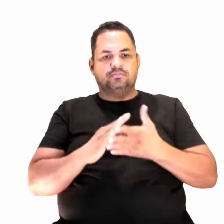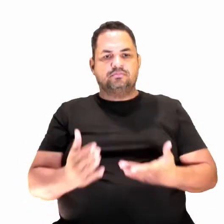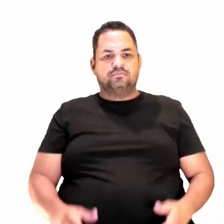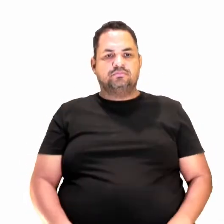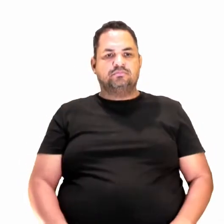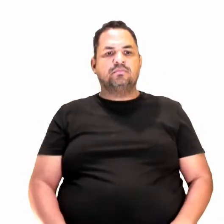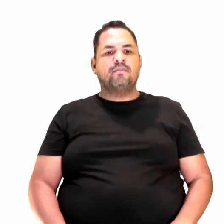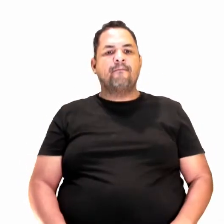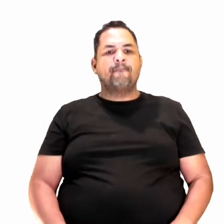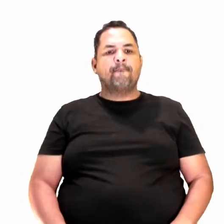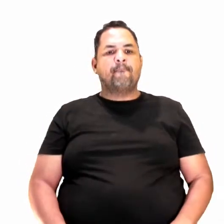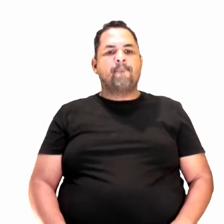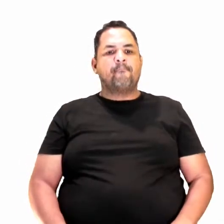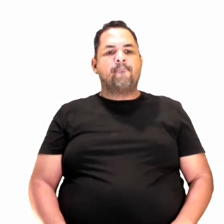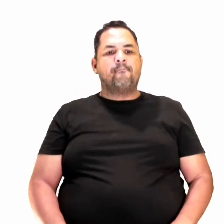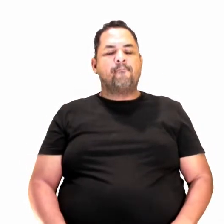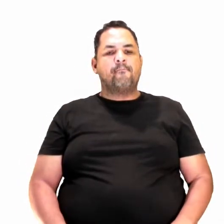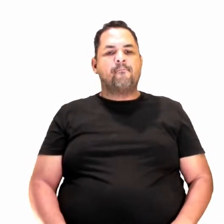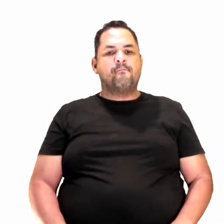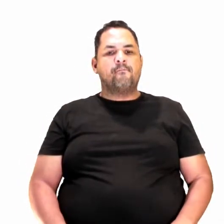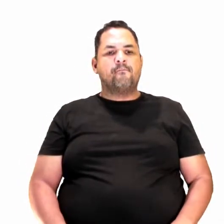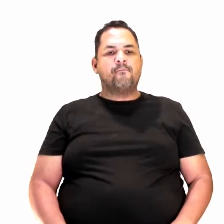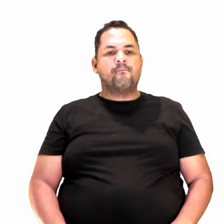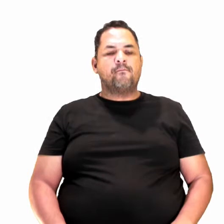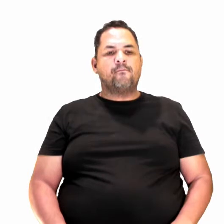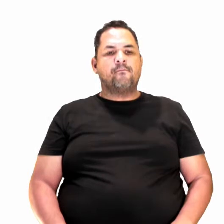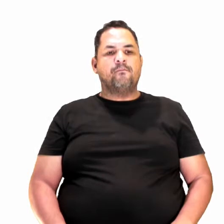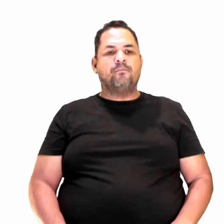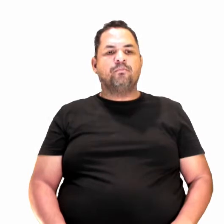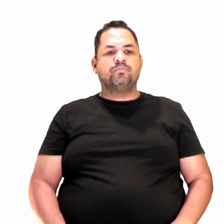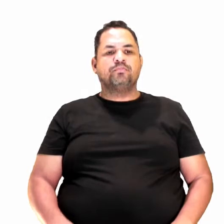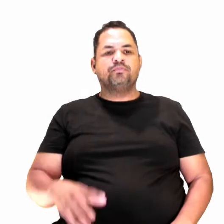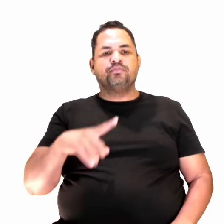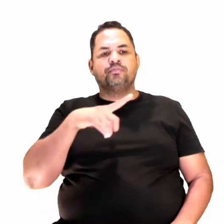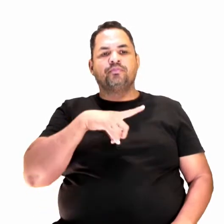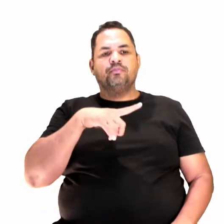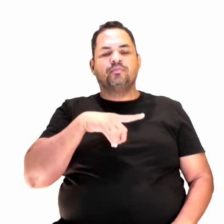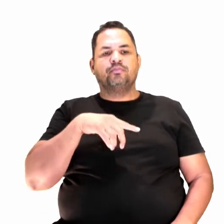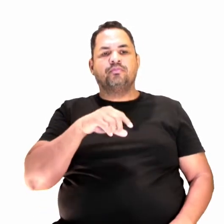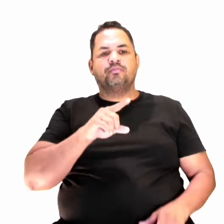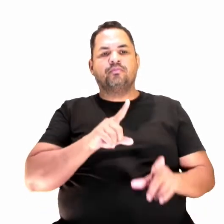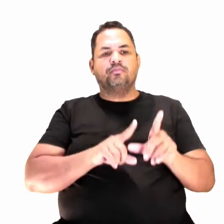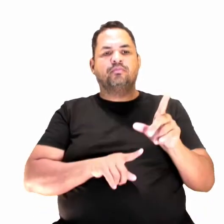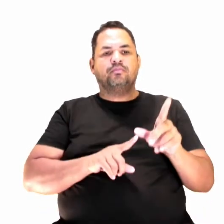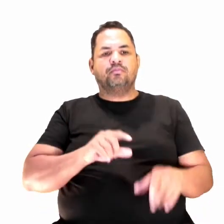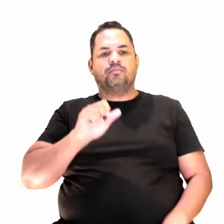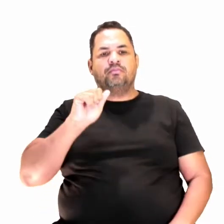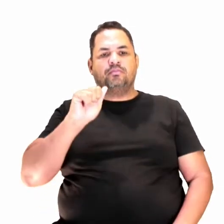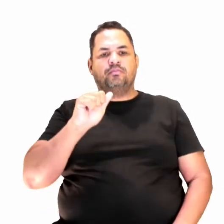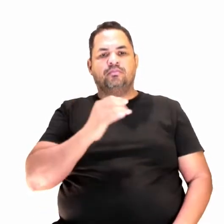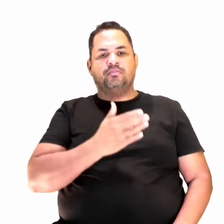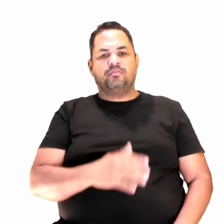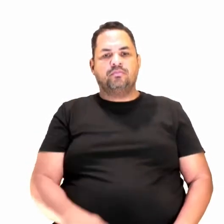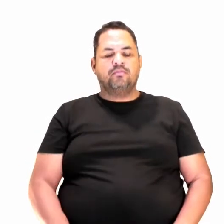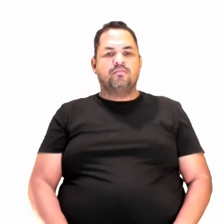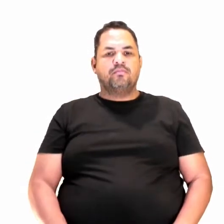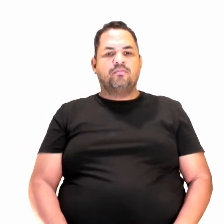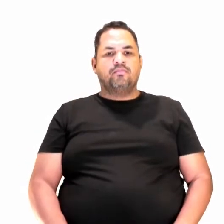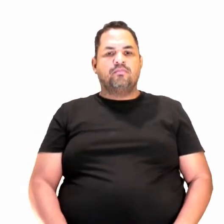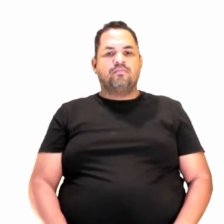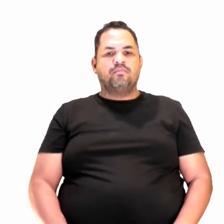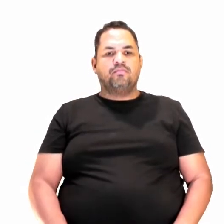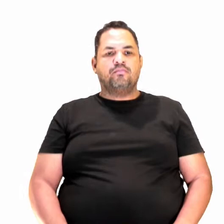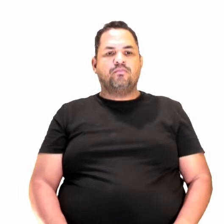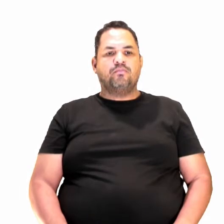a excessiva. Então, temos aqui na alternativa A, extreme anxiety about weight gain,